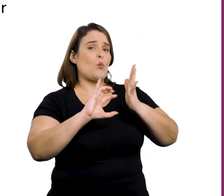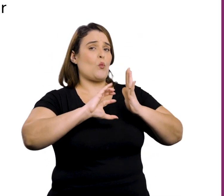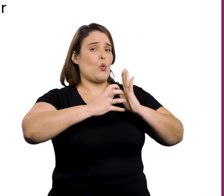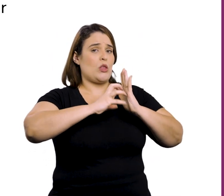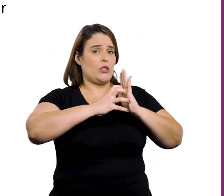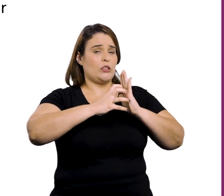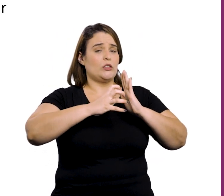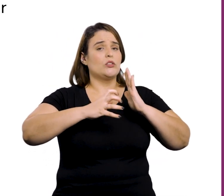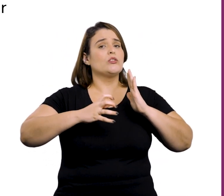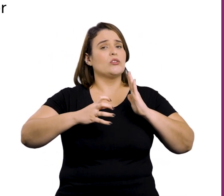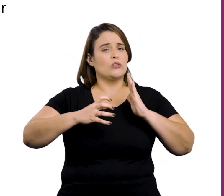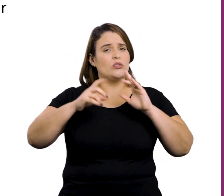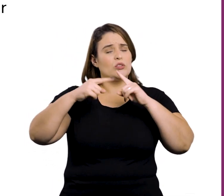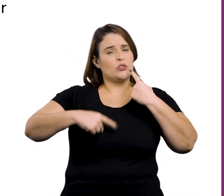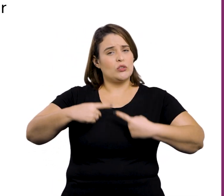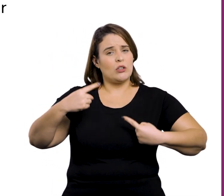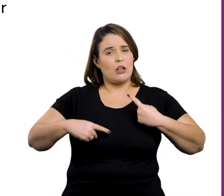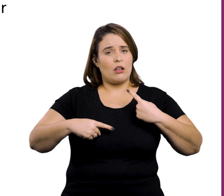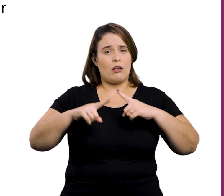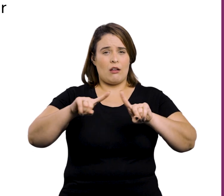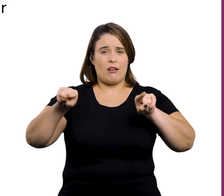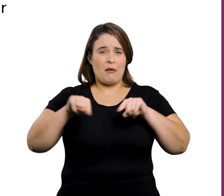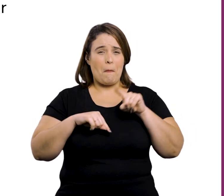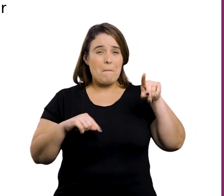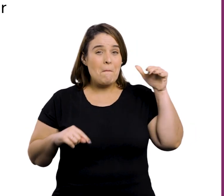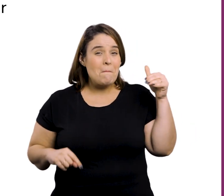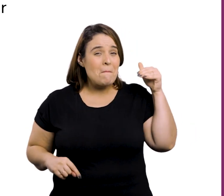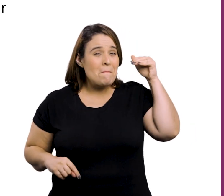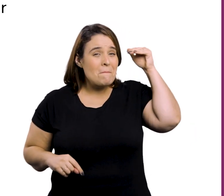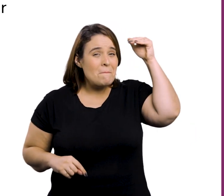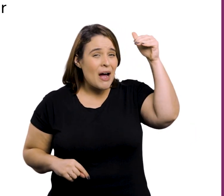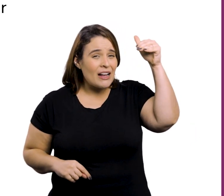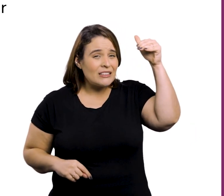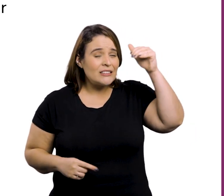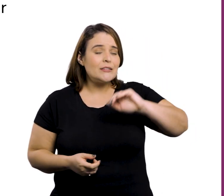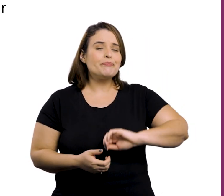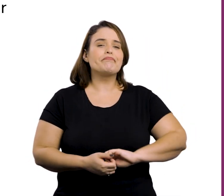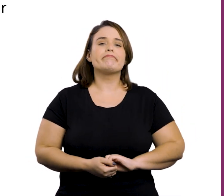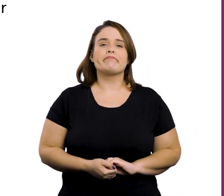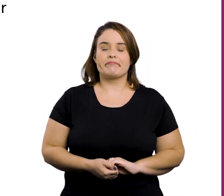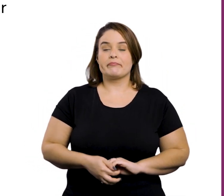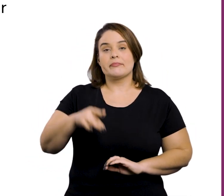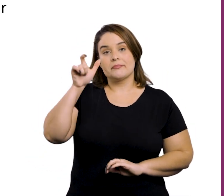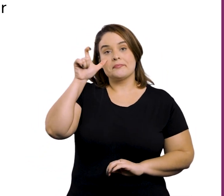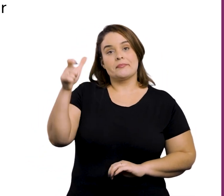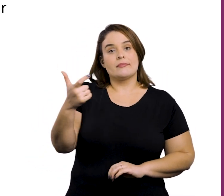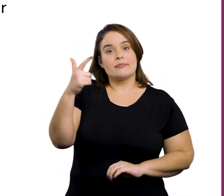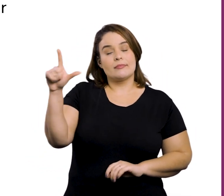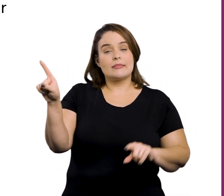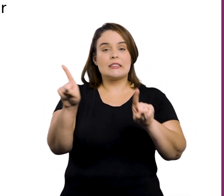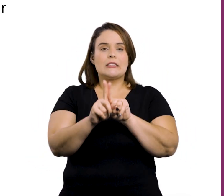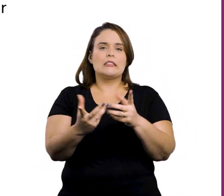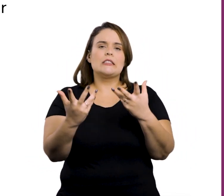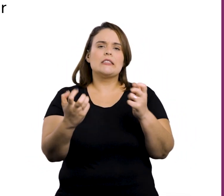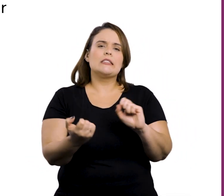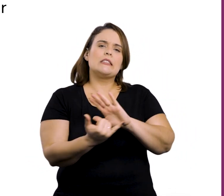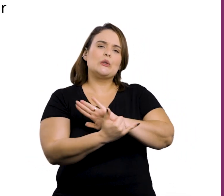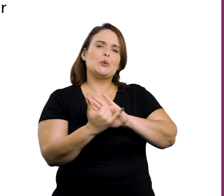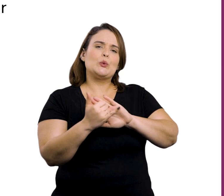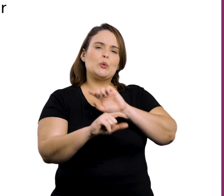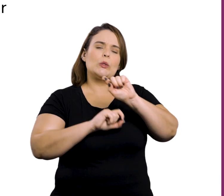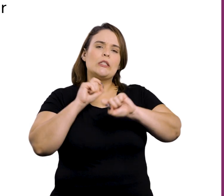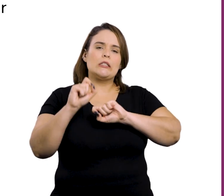propaganda político-partidária em sala de aula, o movimento foi além. Acabou atraindo outros interessados e adotou